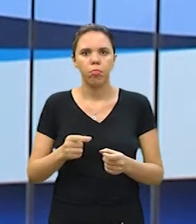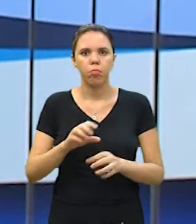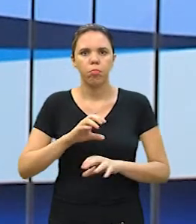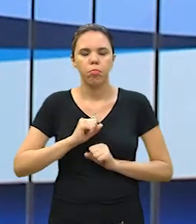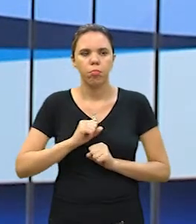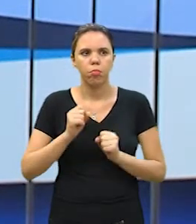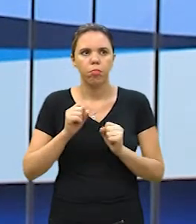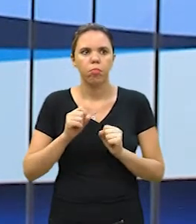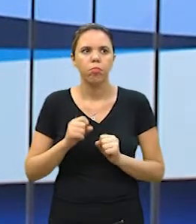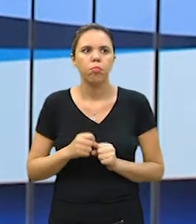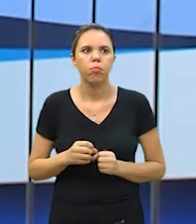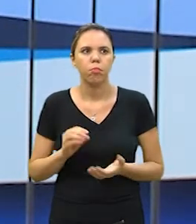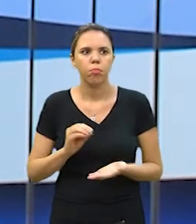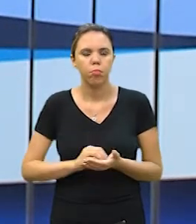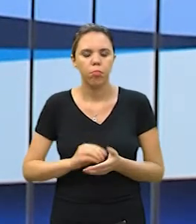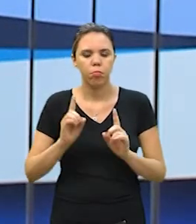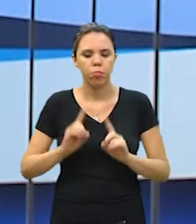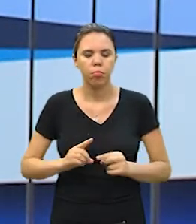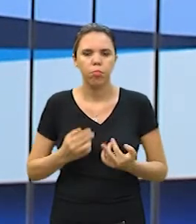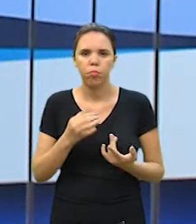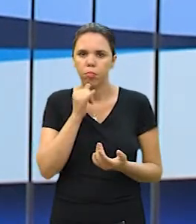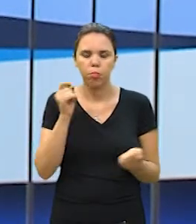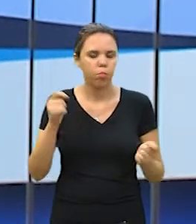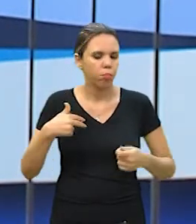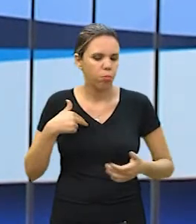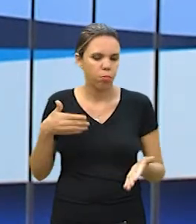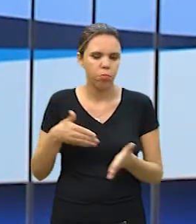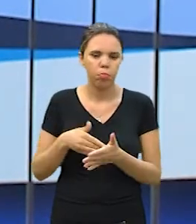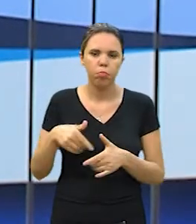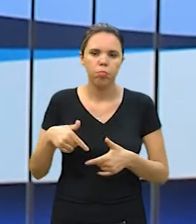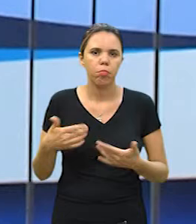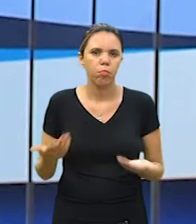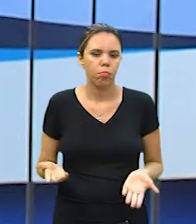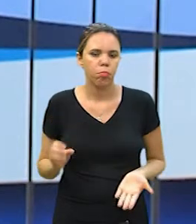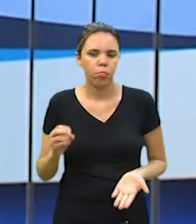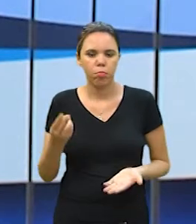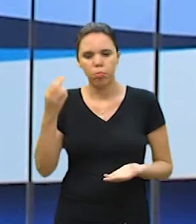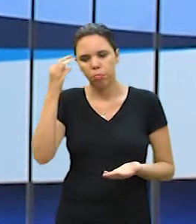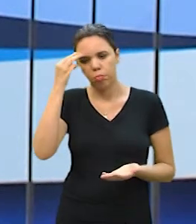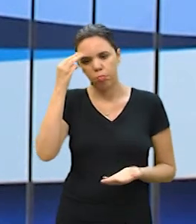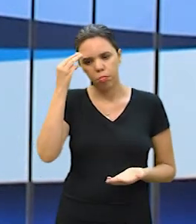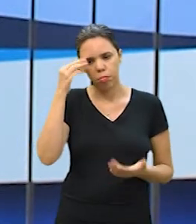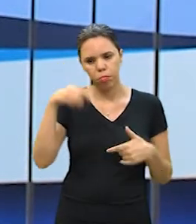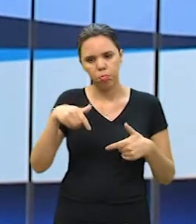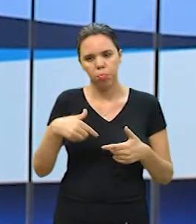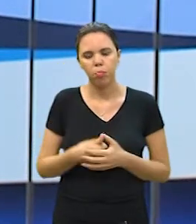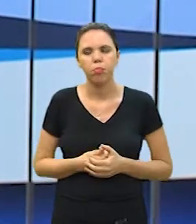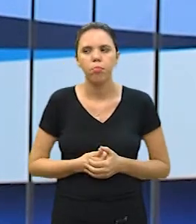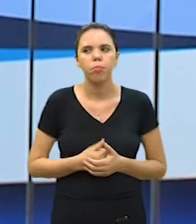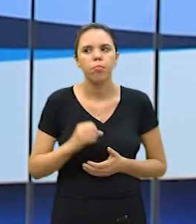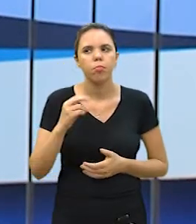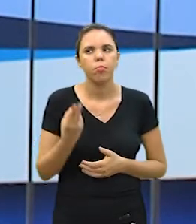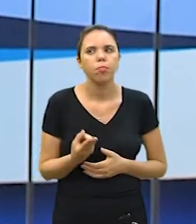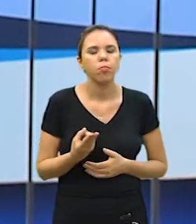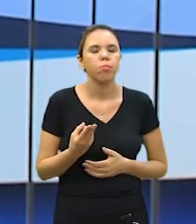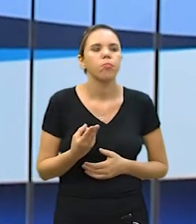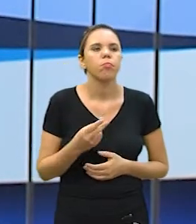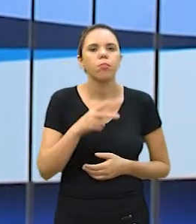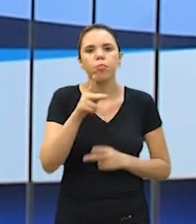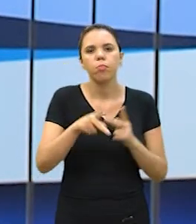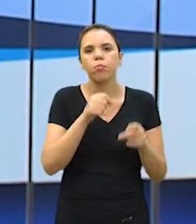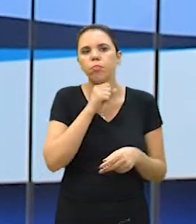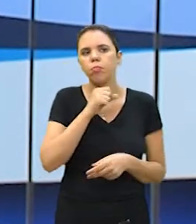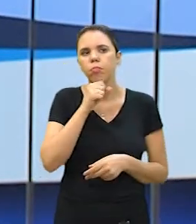de câncer com deficiência física, incapacitado fisicamente ou mentalmente para o trabalho, ou